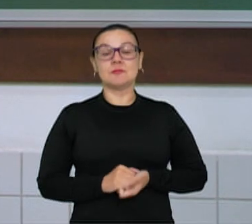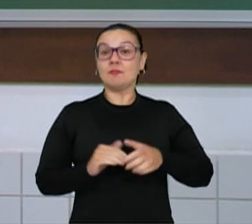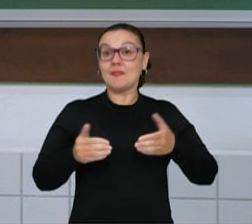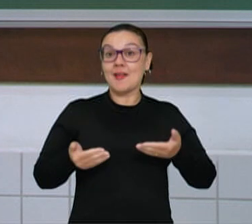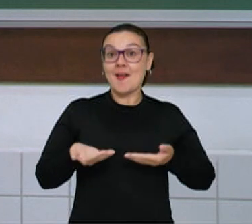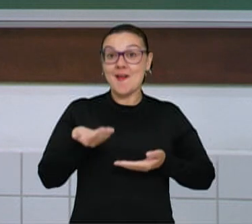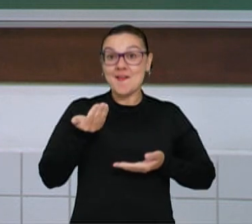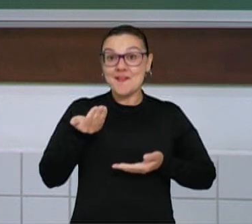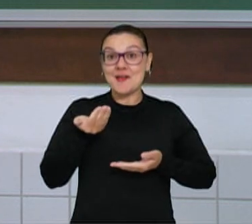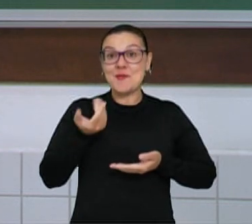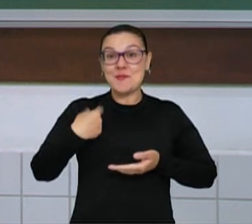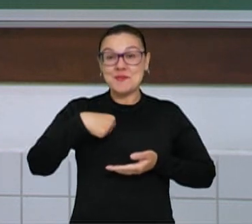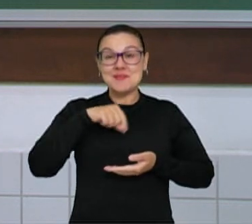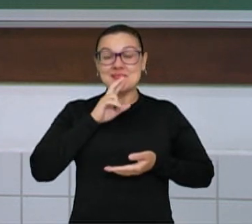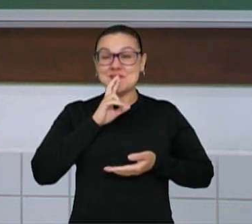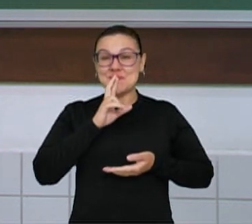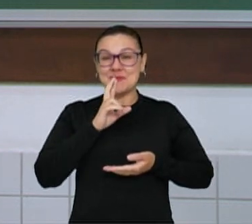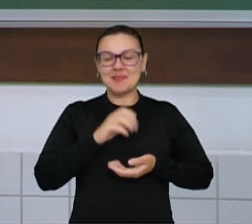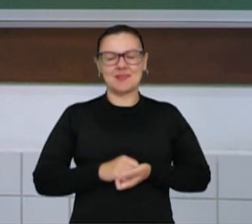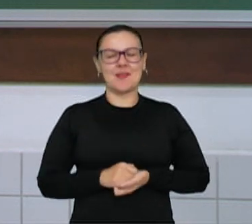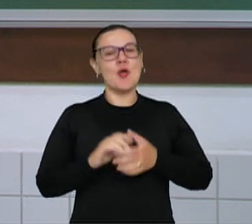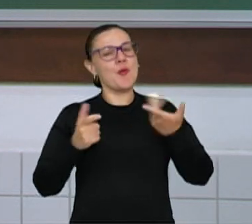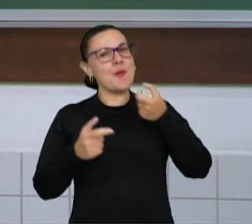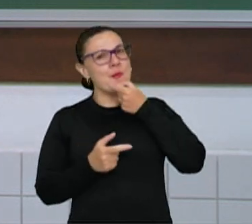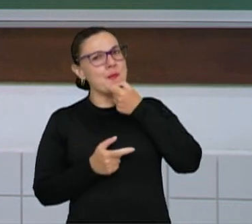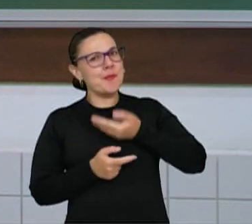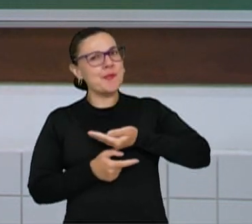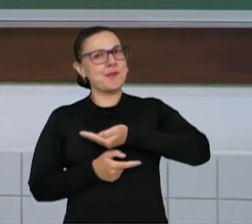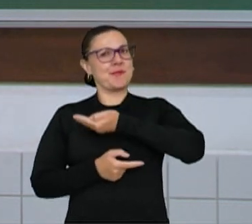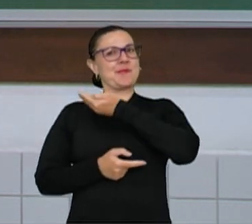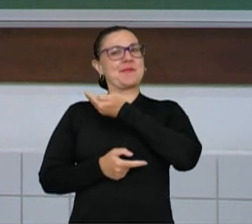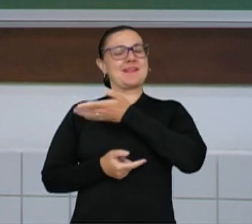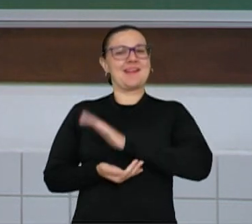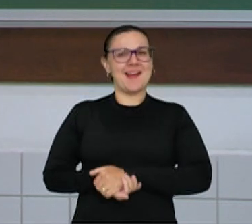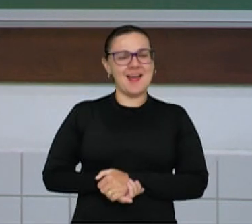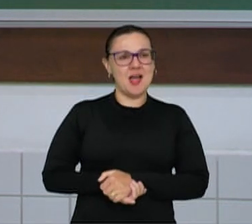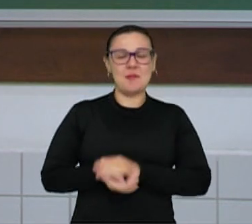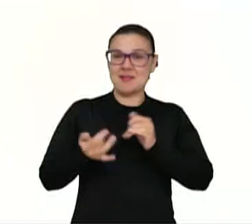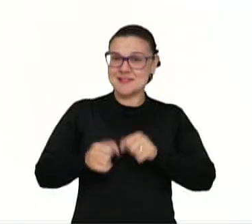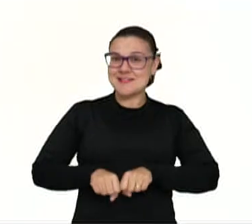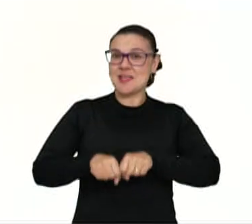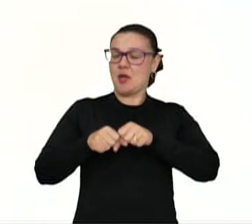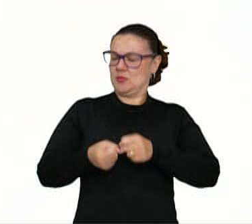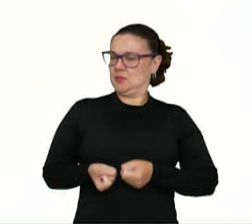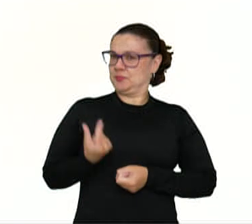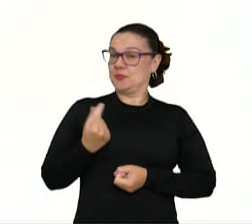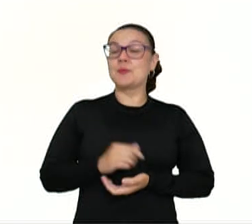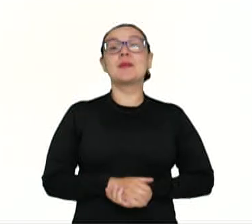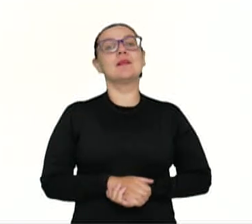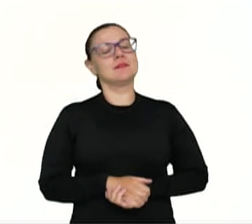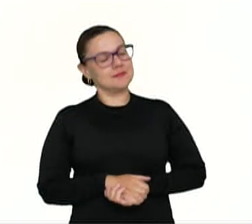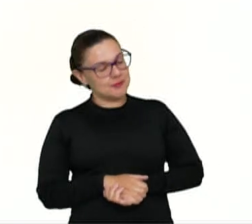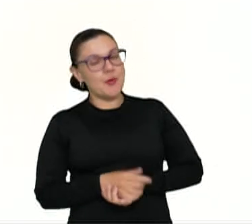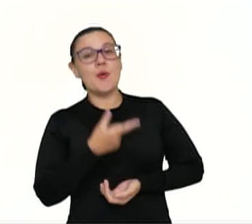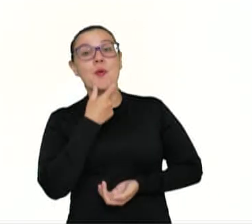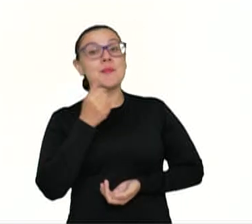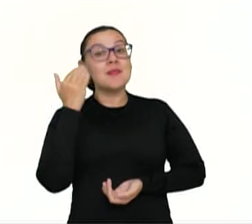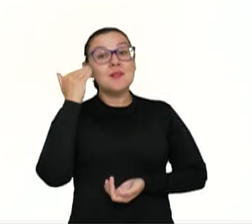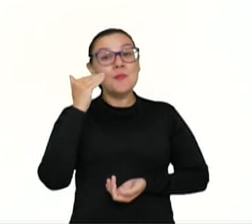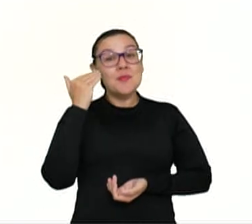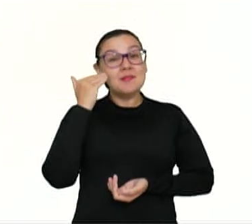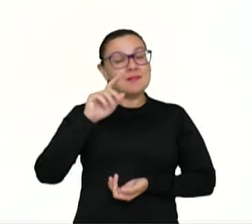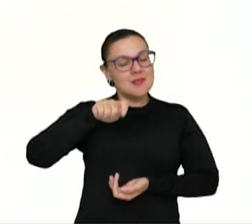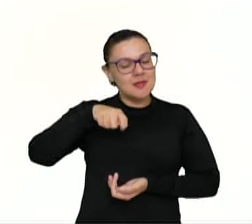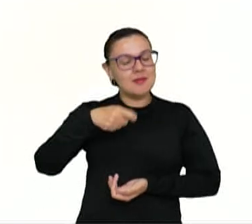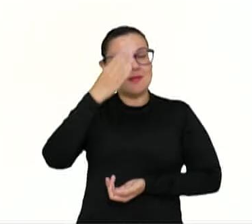Vamos lá então? O que você respondeu para mim? Qual é o humor daquela tira? Qual é a quebra de expectativa? Né, o fato do menininho